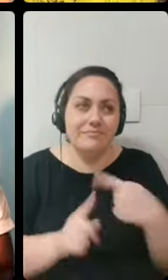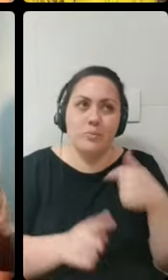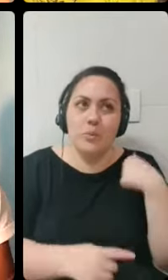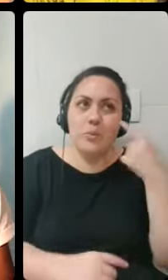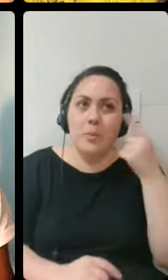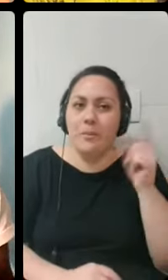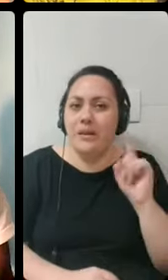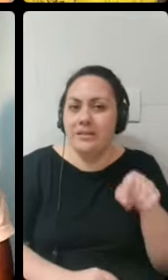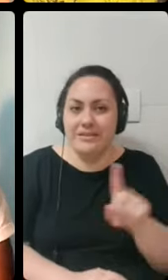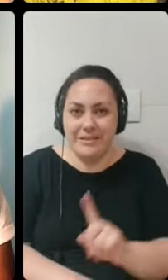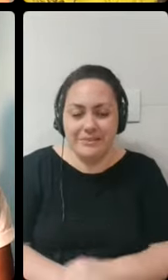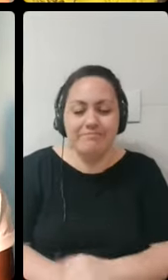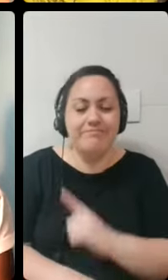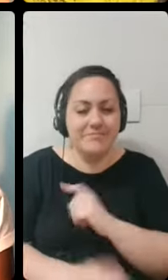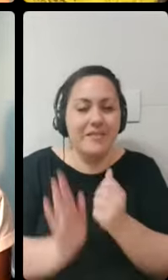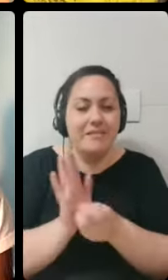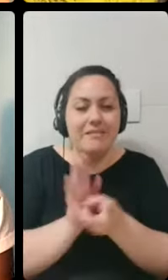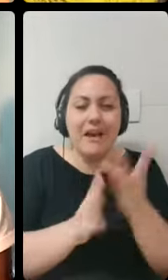são várias coisas, assim.